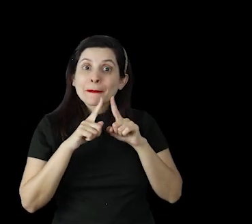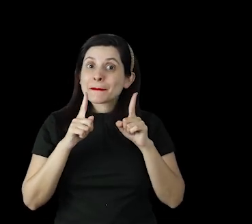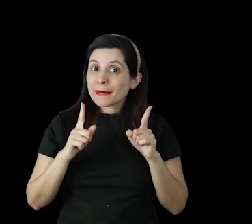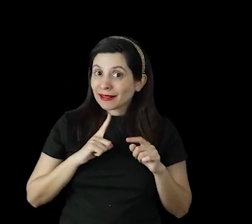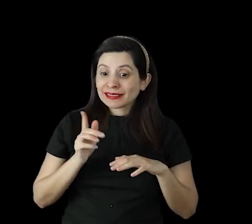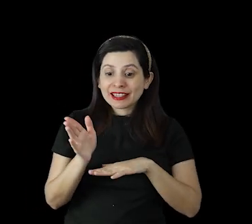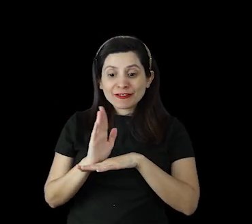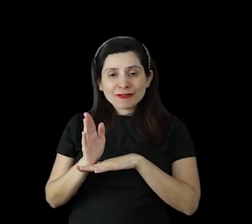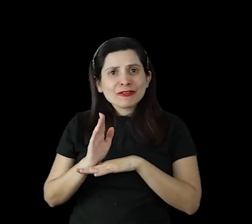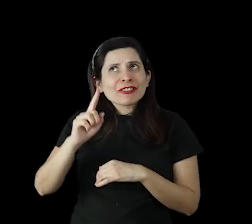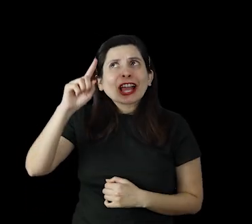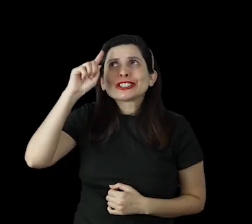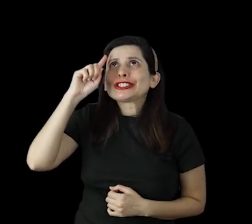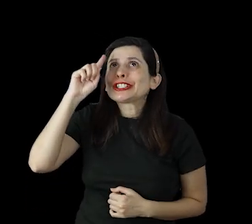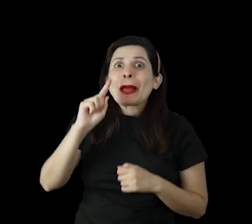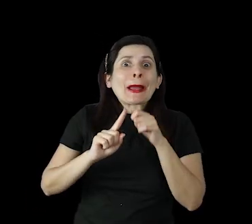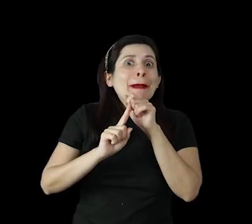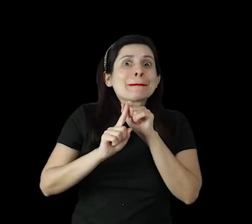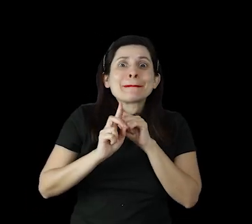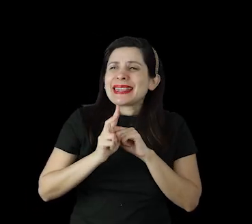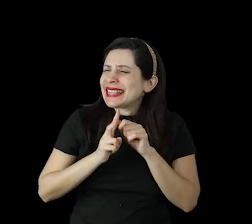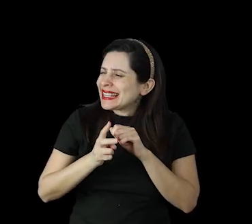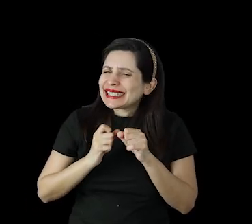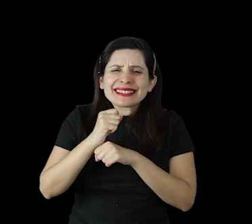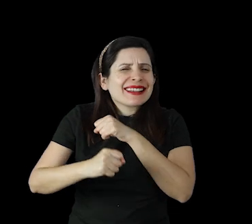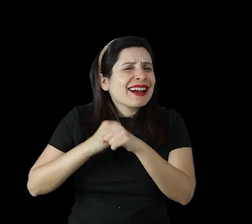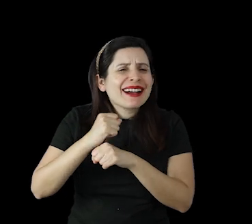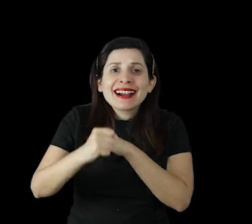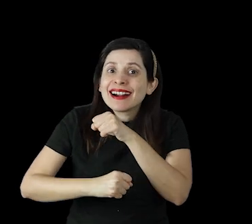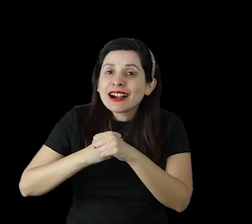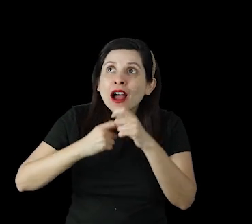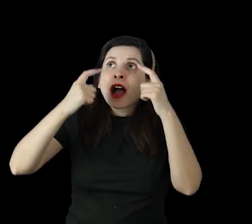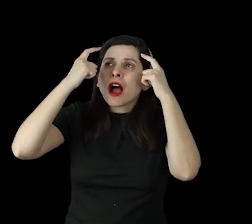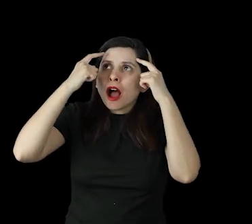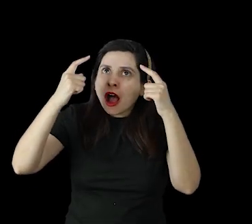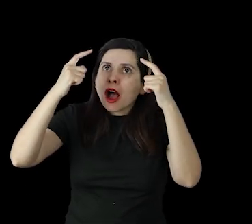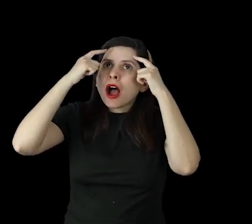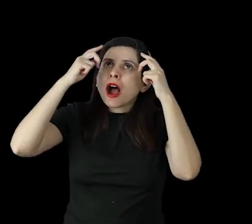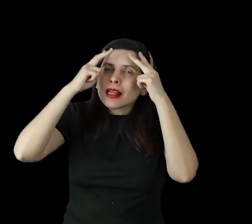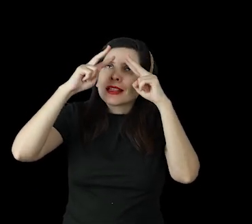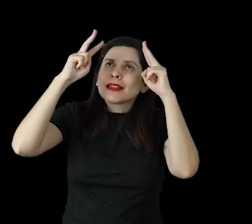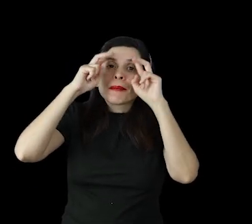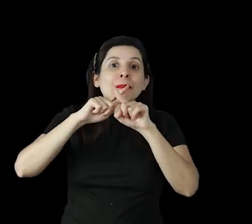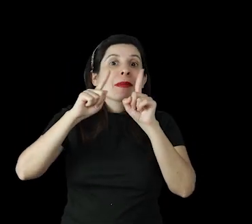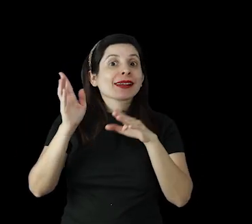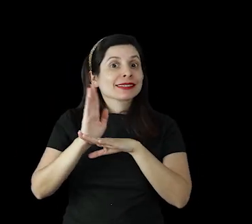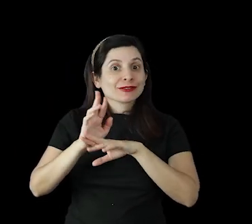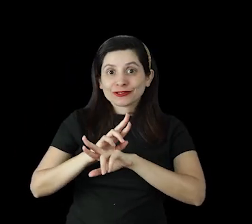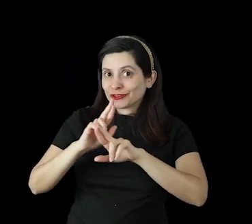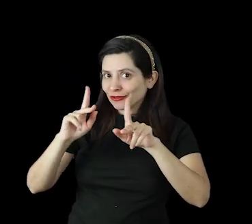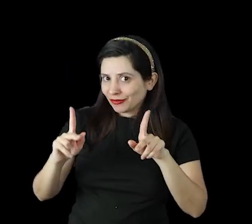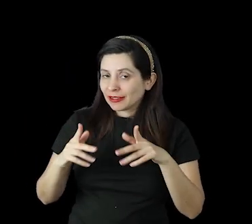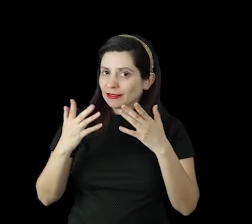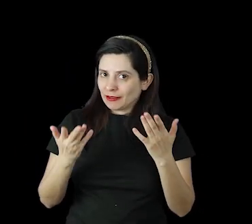nossa, você fica dias, meses, anos processando. São filmes diferentes, né? Mas aí esses filmes de conexão,